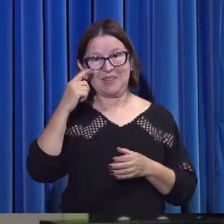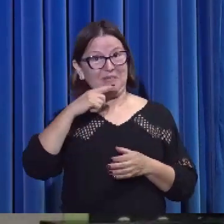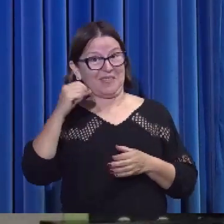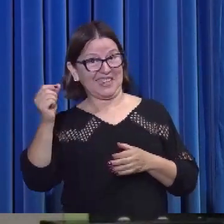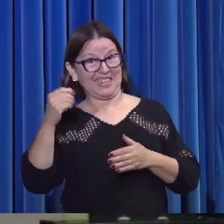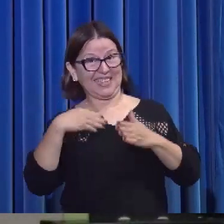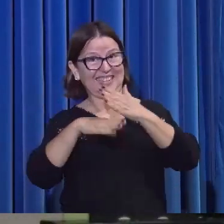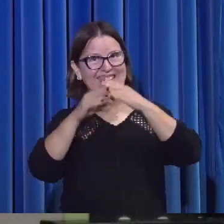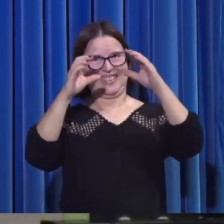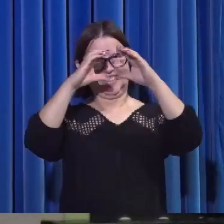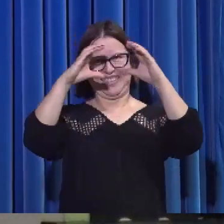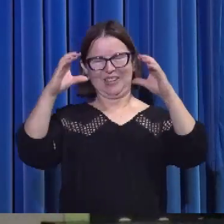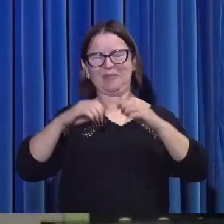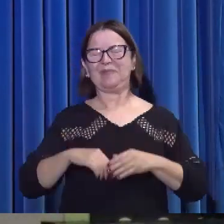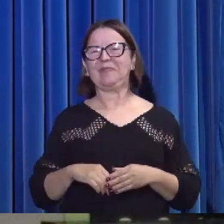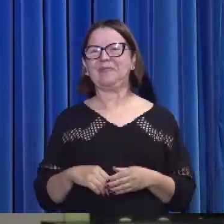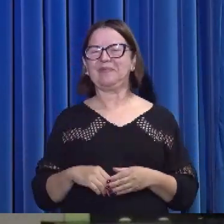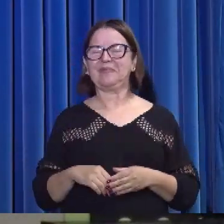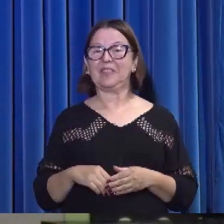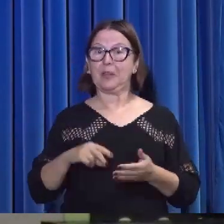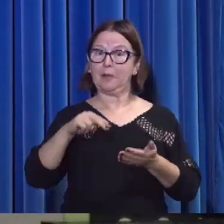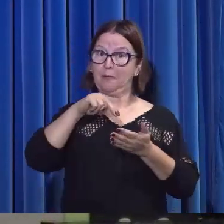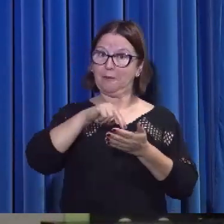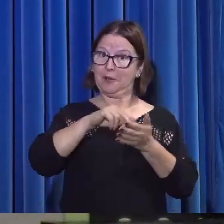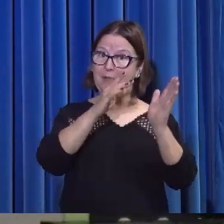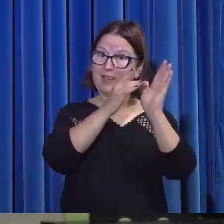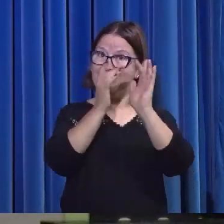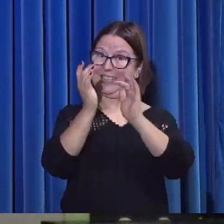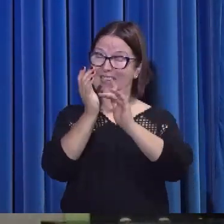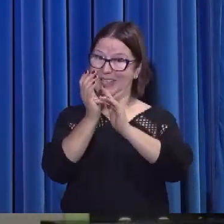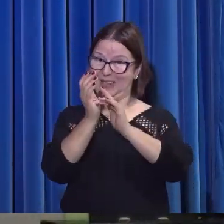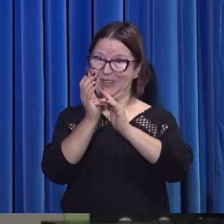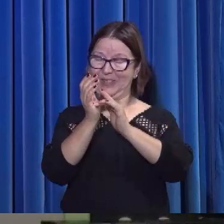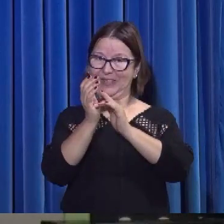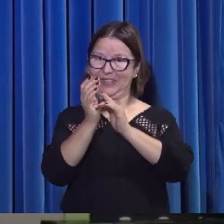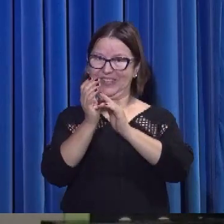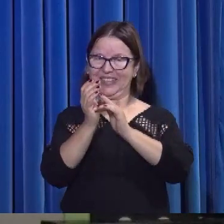Olhando firmemente para Jesus, o autor e consumador da fé.